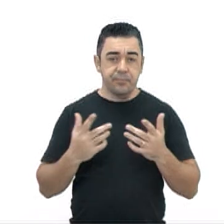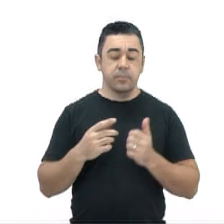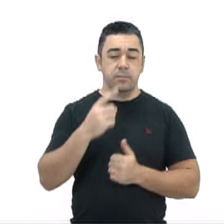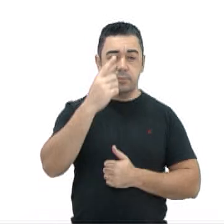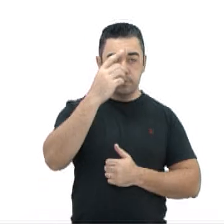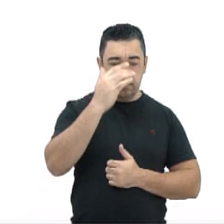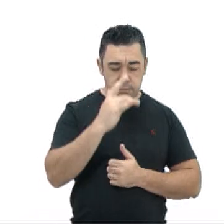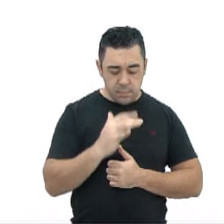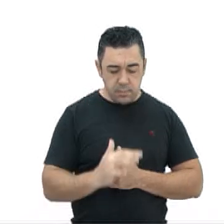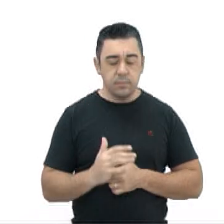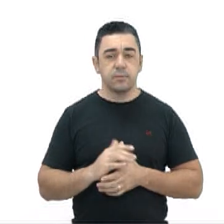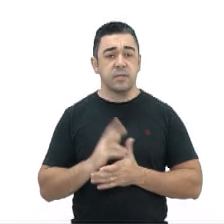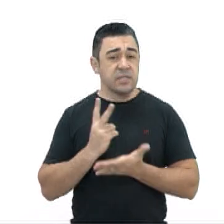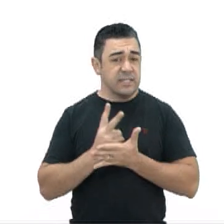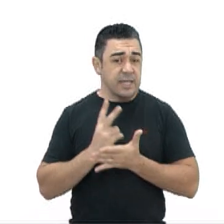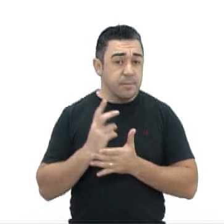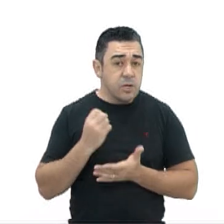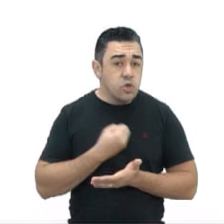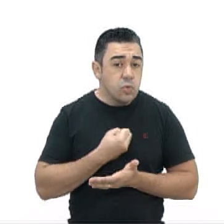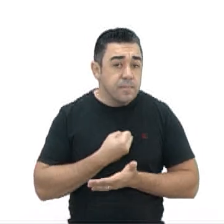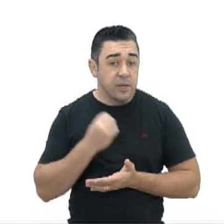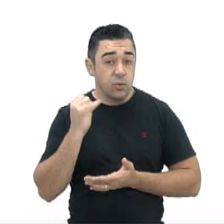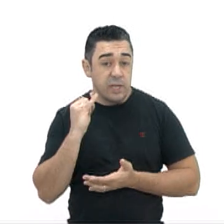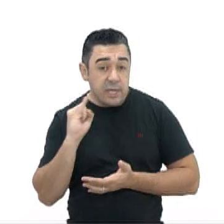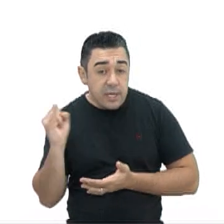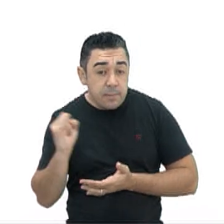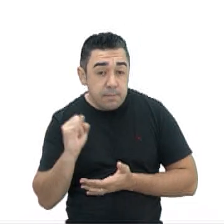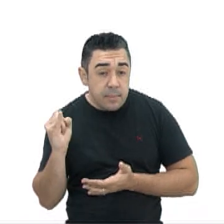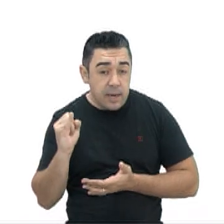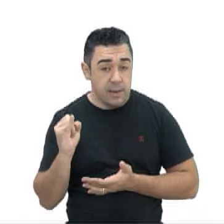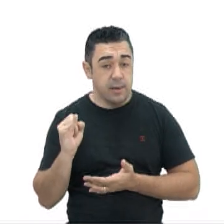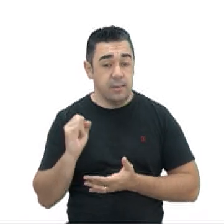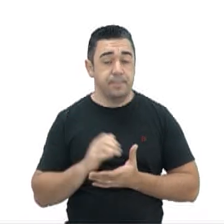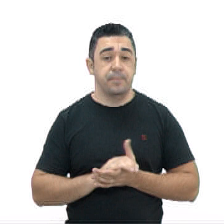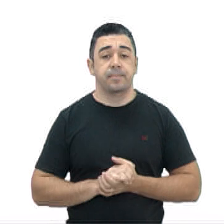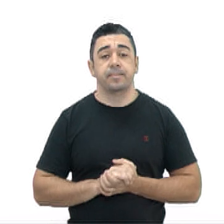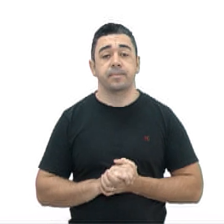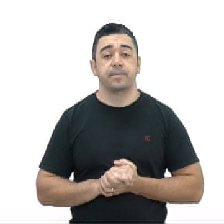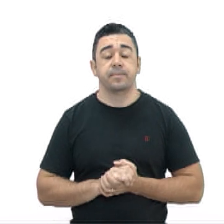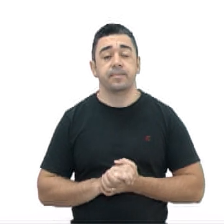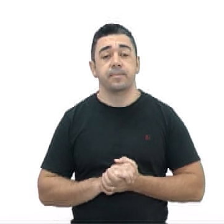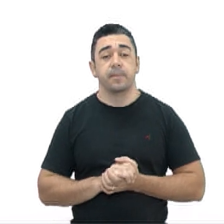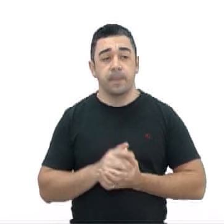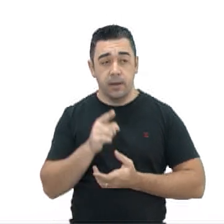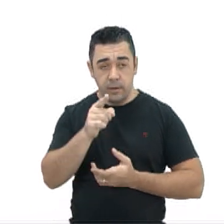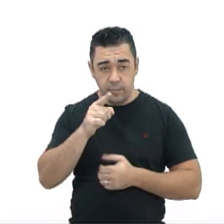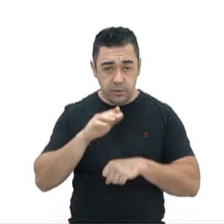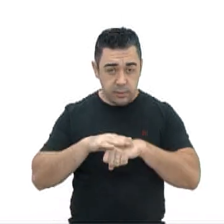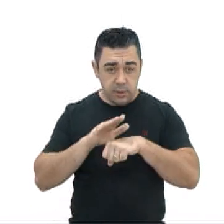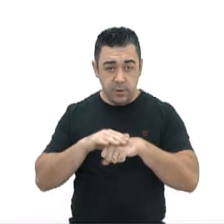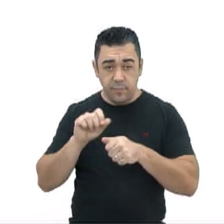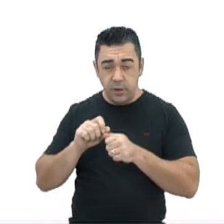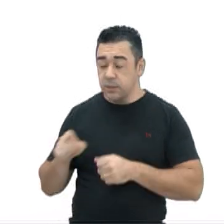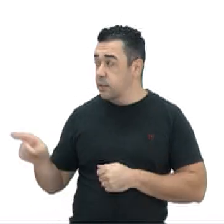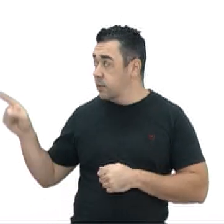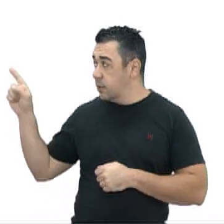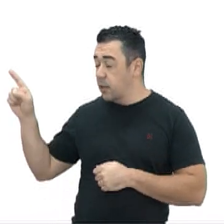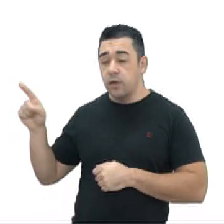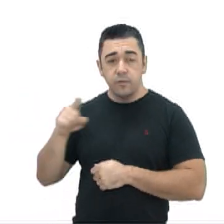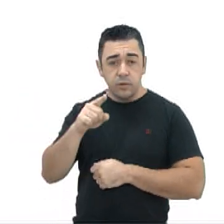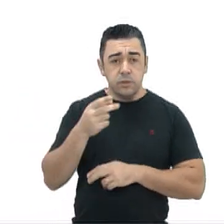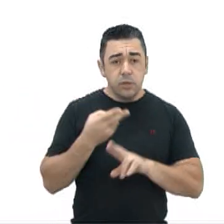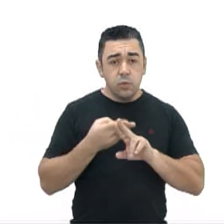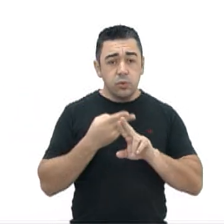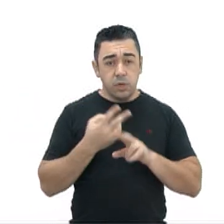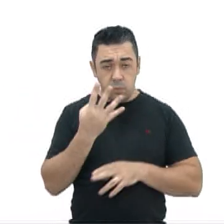sempre os ímpares, tá? Vai subtraindo números ímpares até chegar no resultado. Agora, eu vou deixar para vocês fazerem, usando esse mesmo método, a